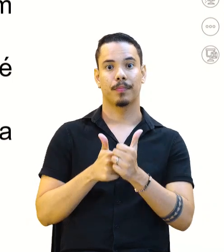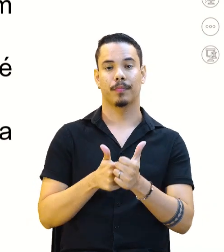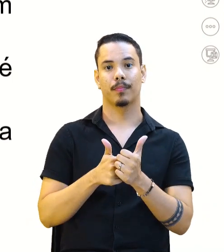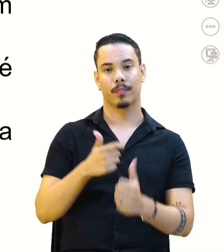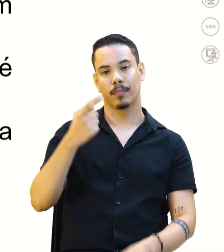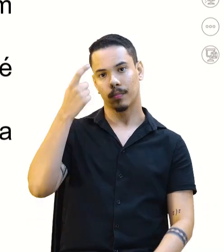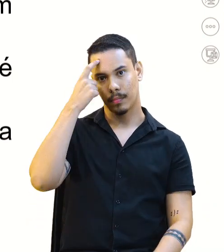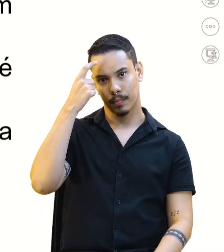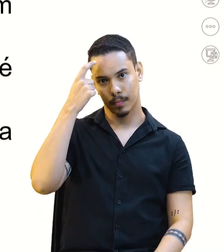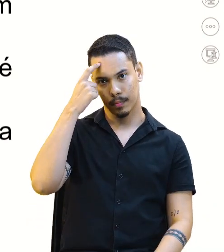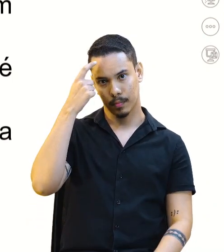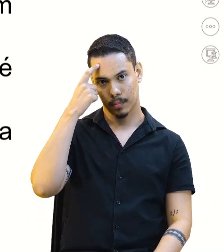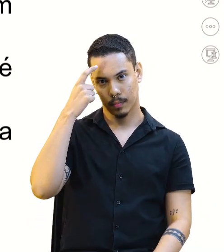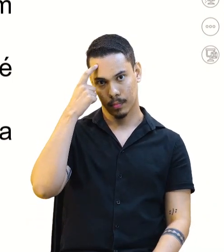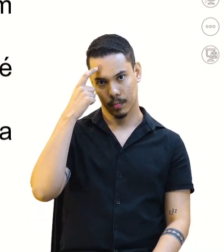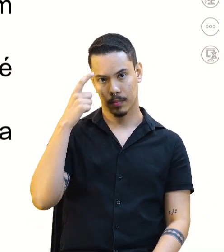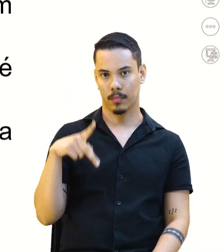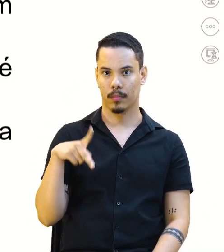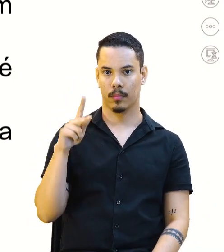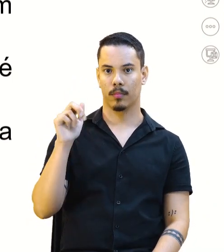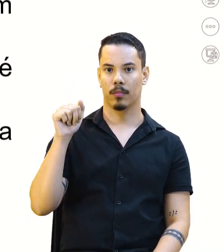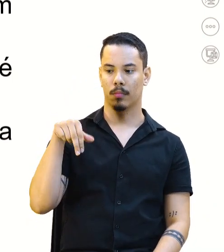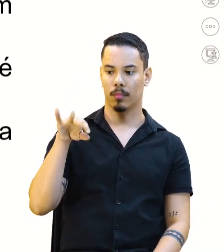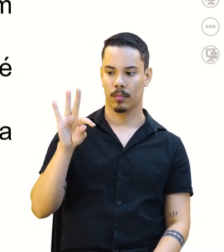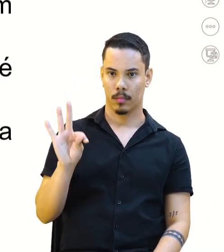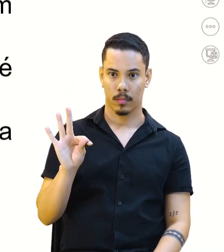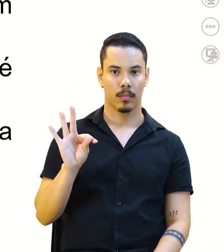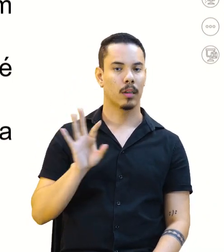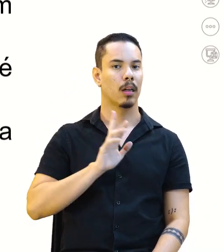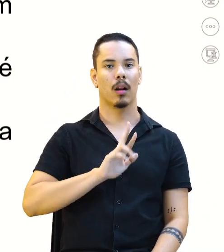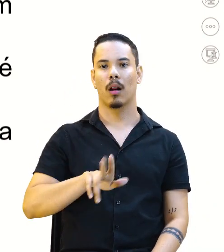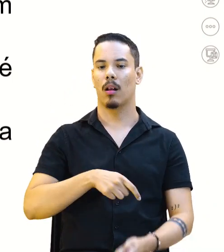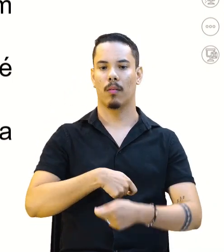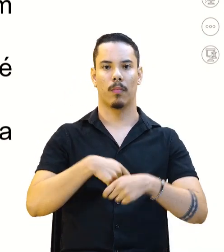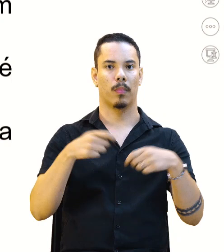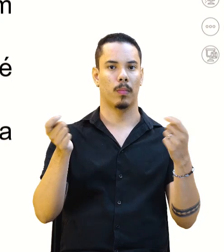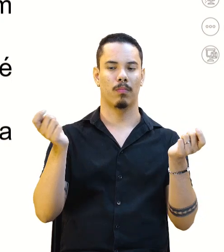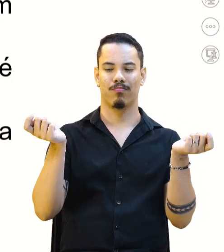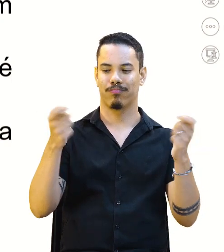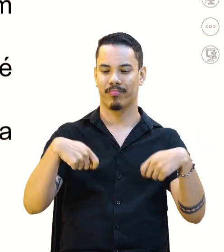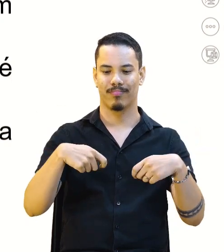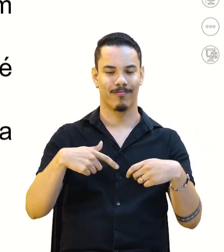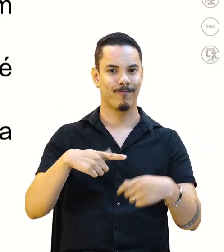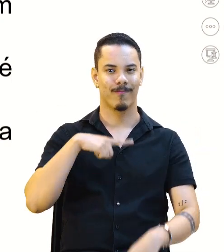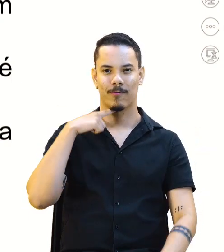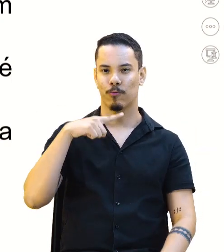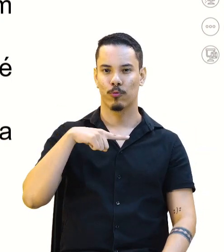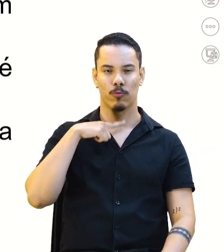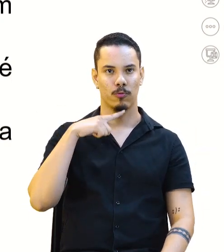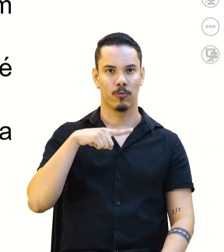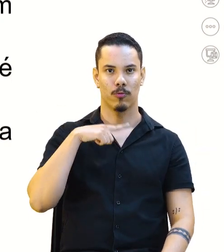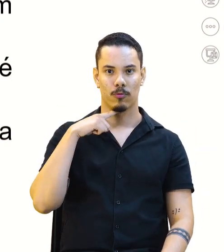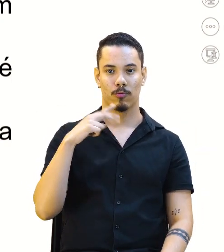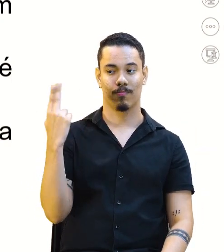pensamento do filósofo Immanuel Kant, não é possível, olha só, segundo